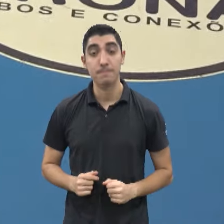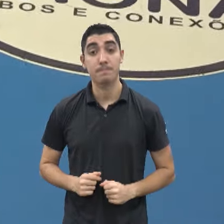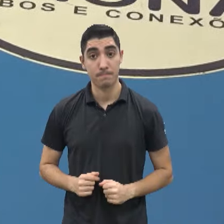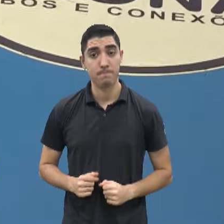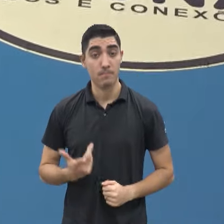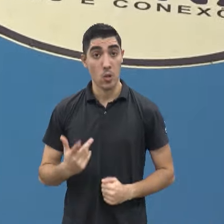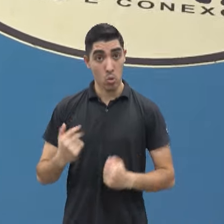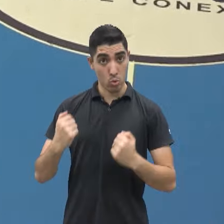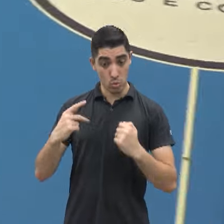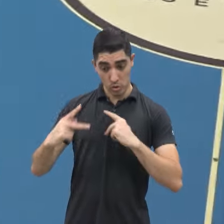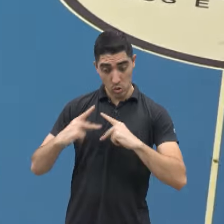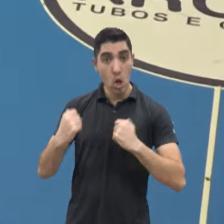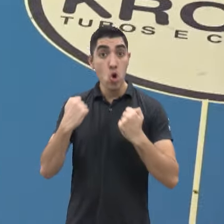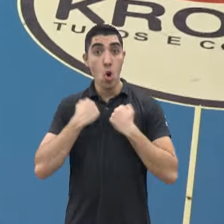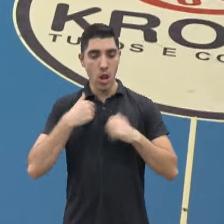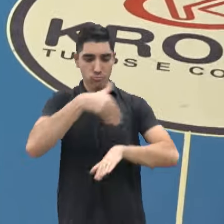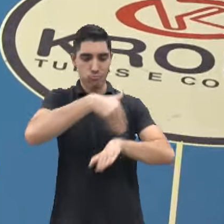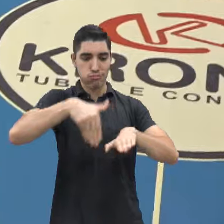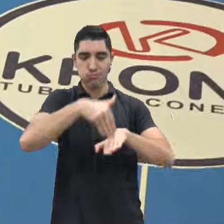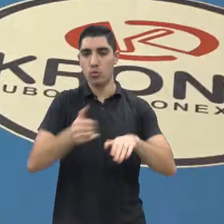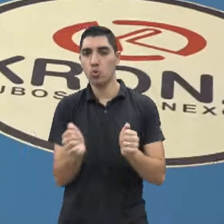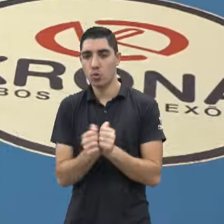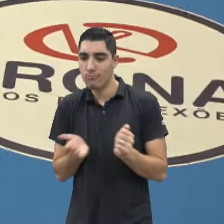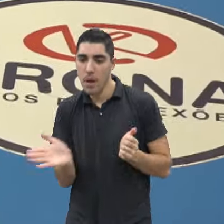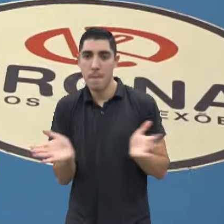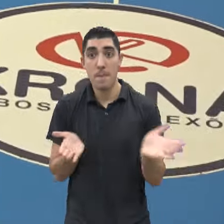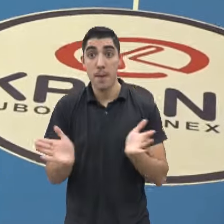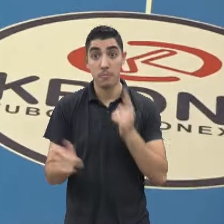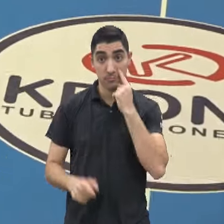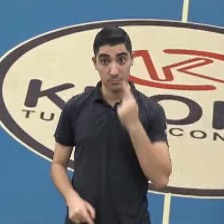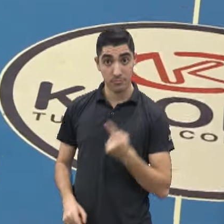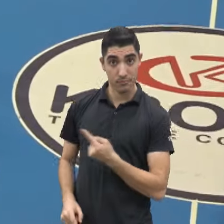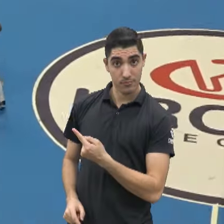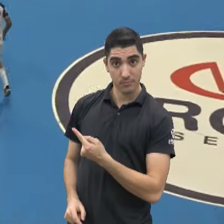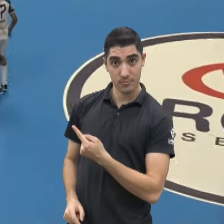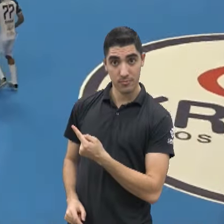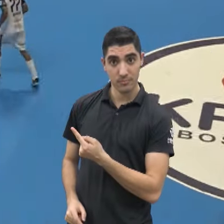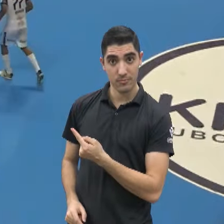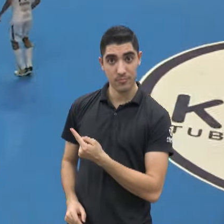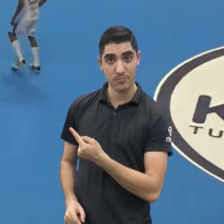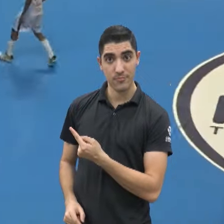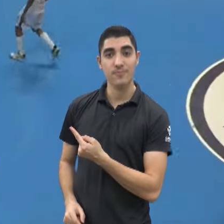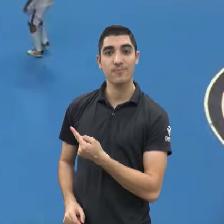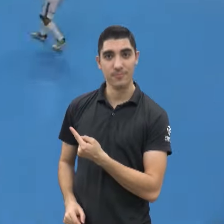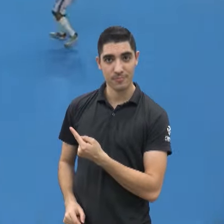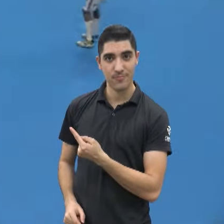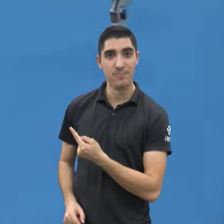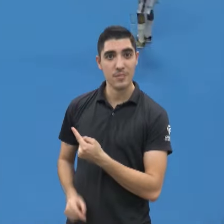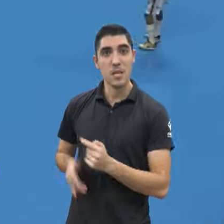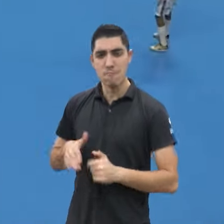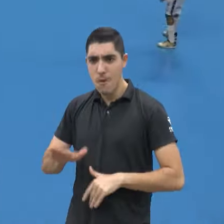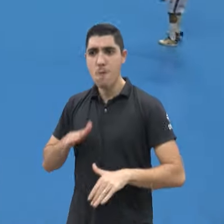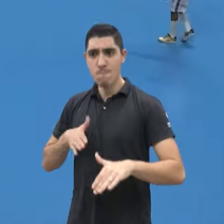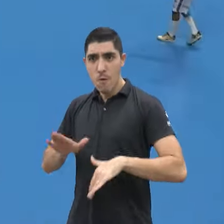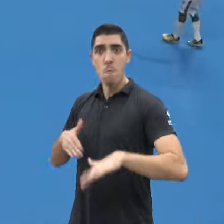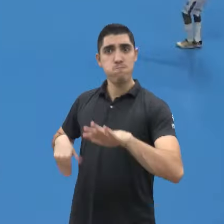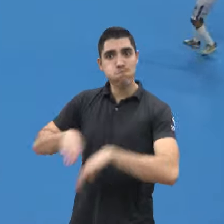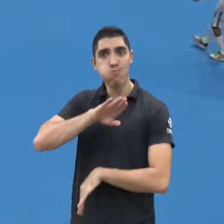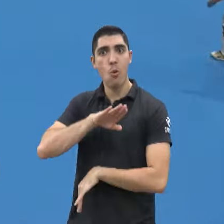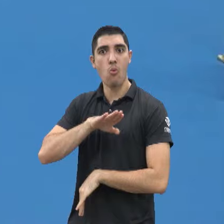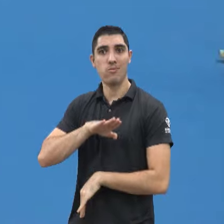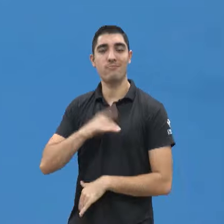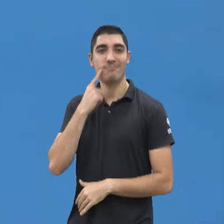linha, Mateuzinho foi ao ataque. Ele recebeu lá na direita, foi pisando e do nada mandou o sapato. A bola explodiu na